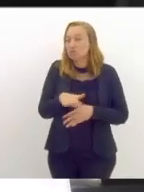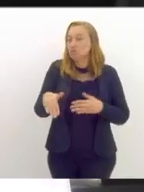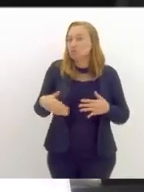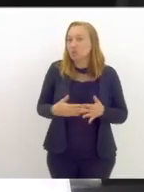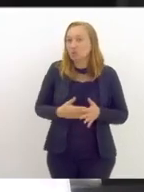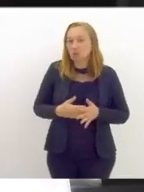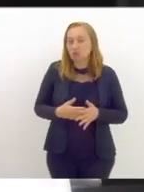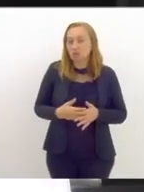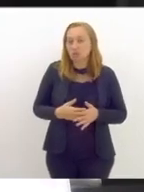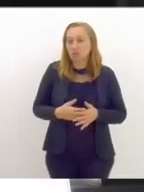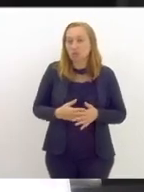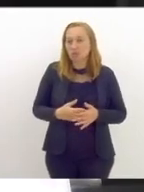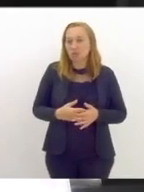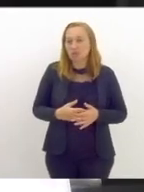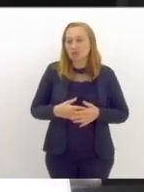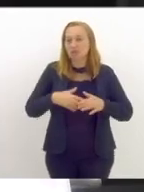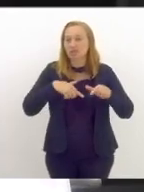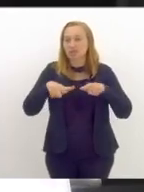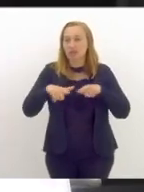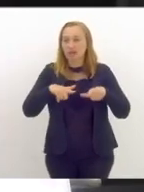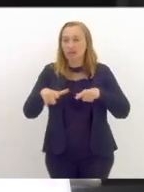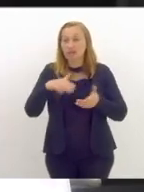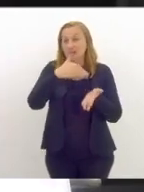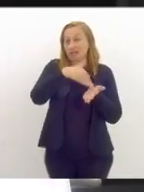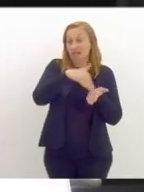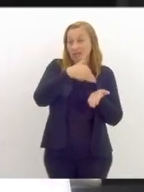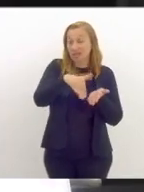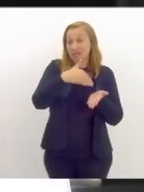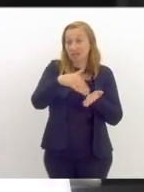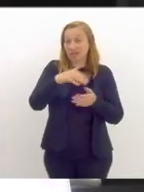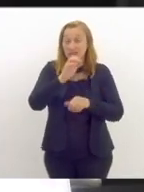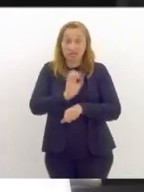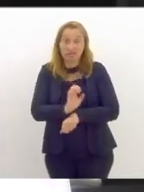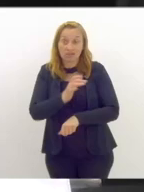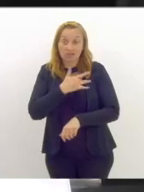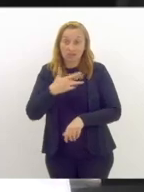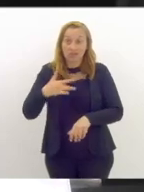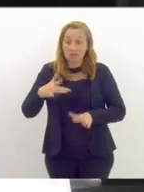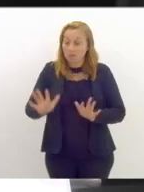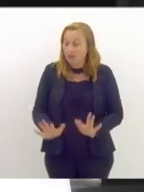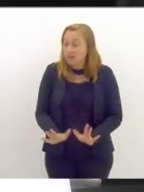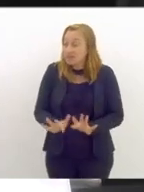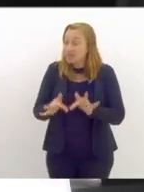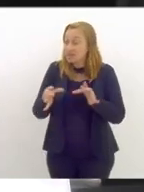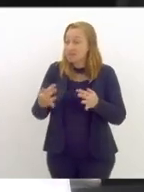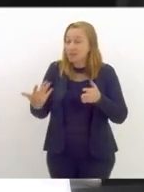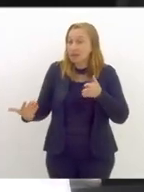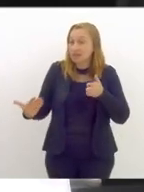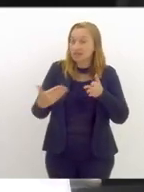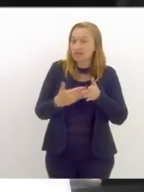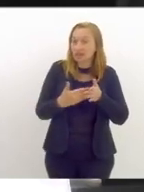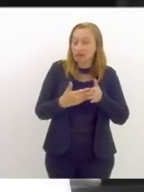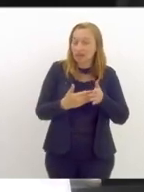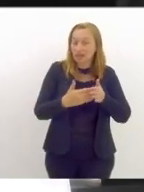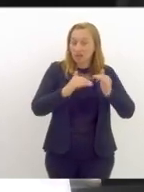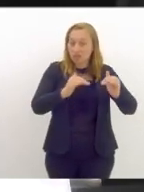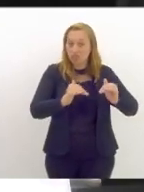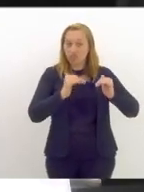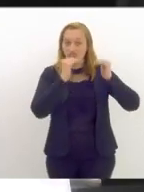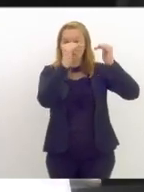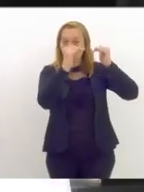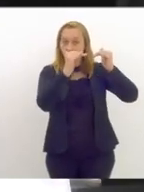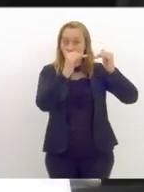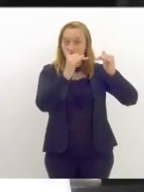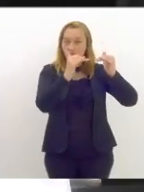praticamente todos os funcionários da Secretaria Estadual de Saúde, desde o funcionário mais simples até o funcionário mais graduado, está